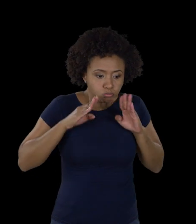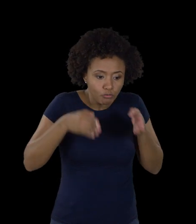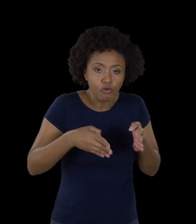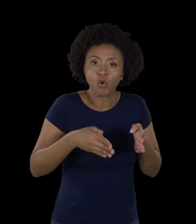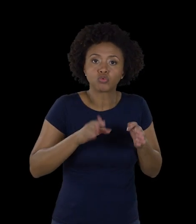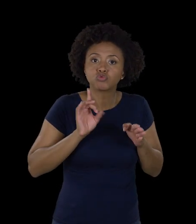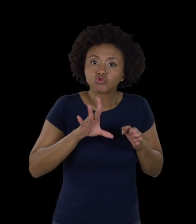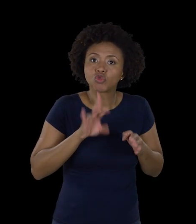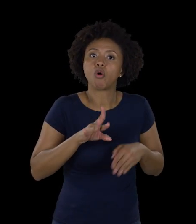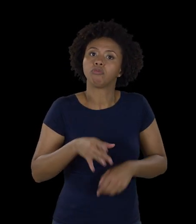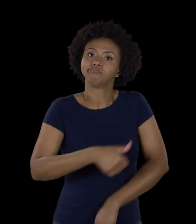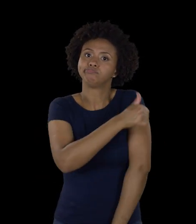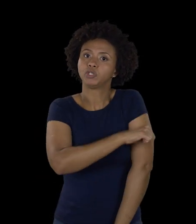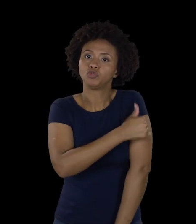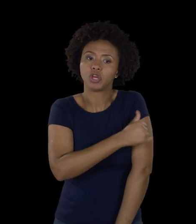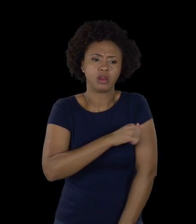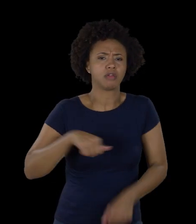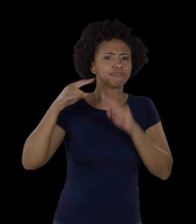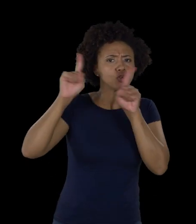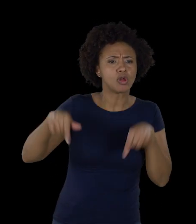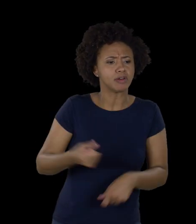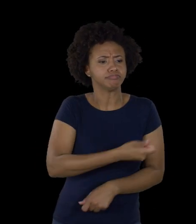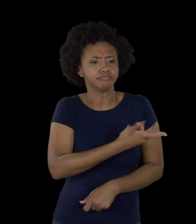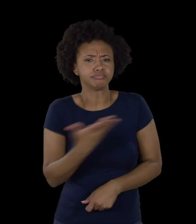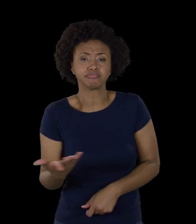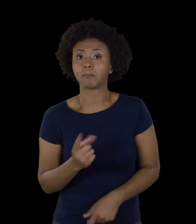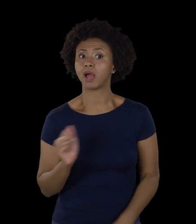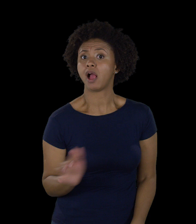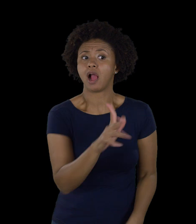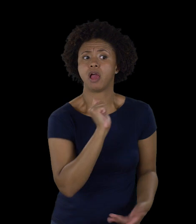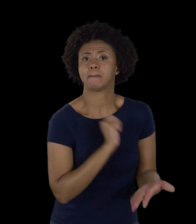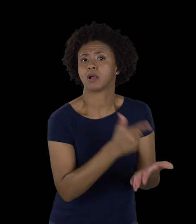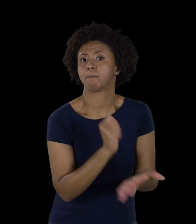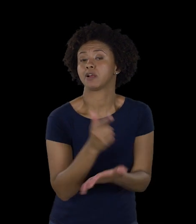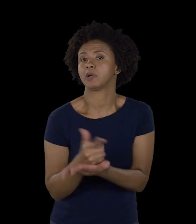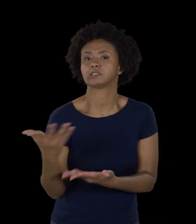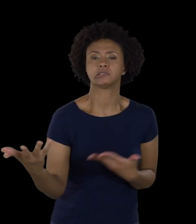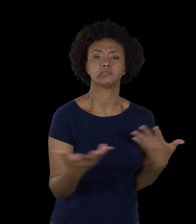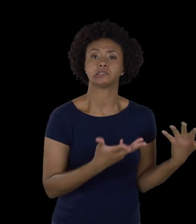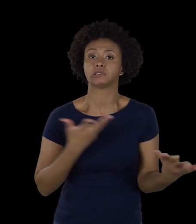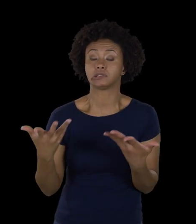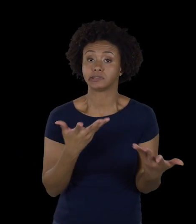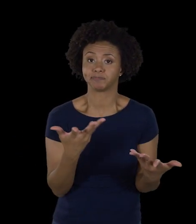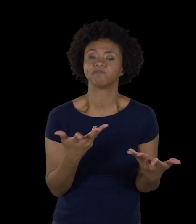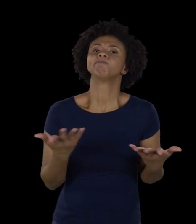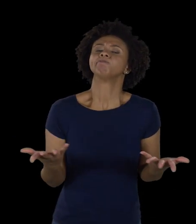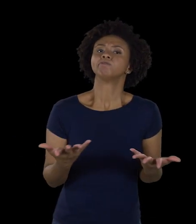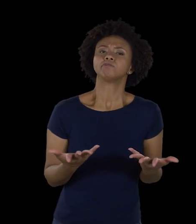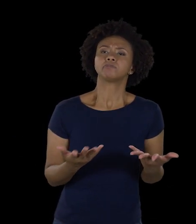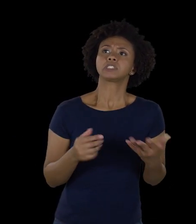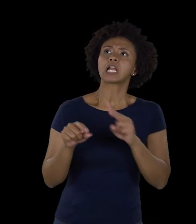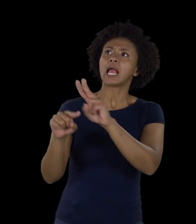concentrada no Rio de Janeiro, repleta de funcionários públicos que custavam caro aos cofres. Para